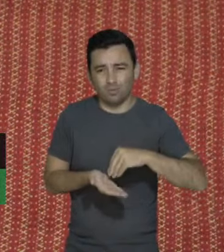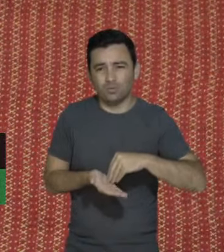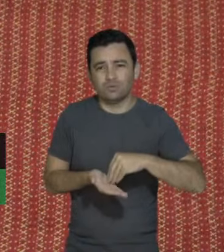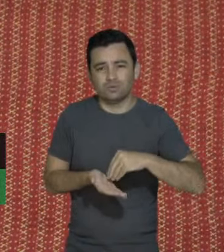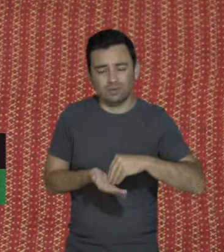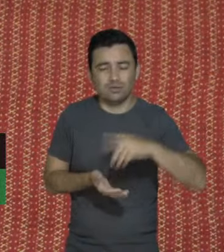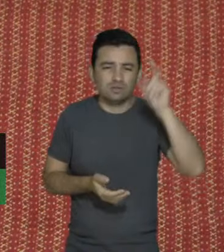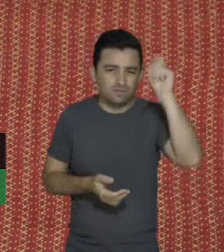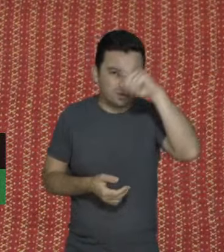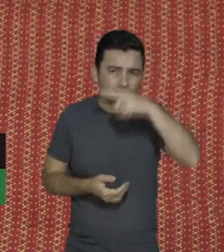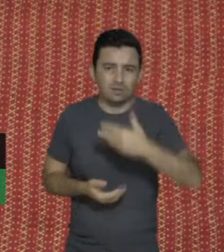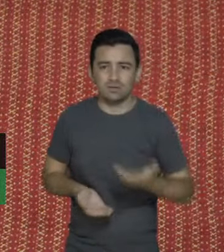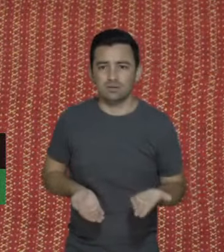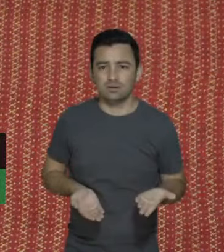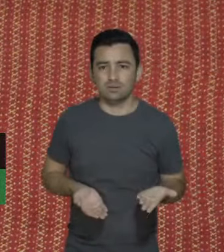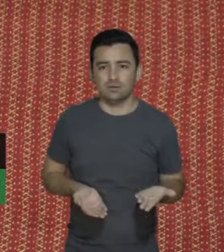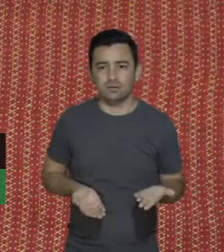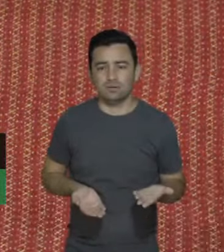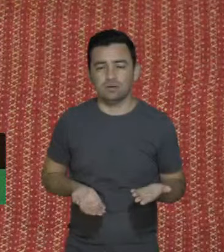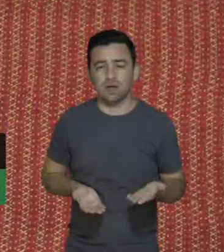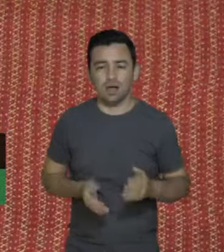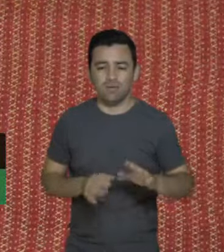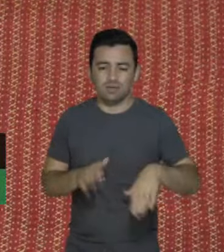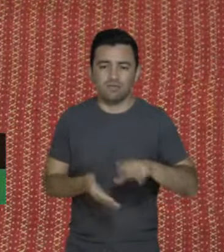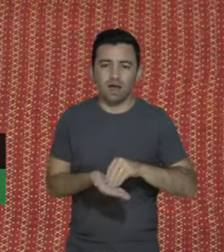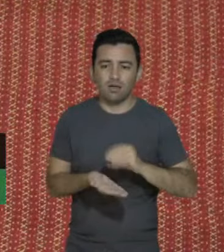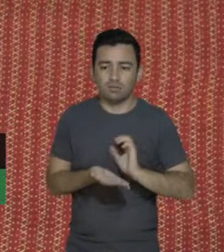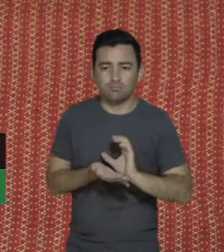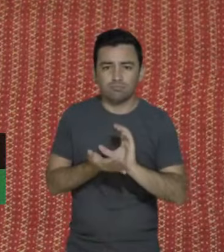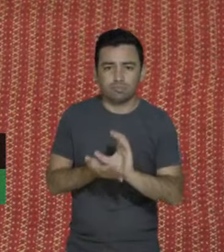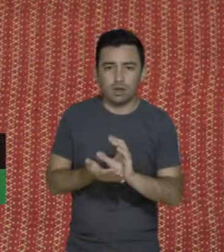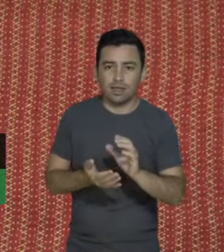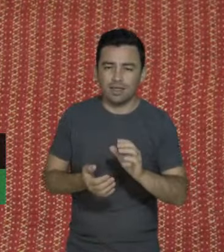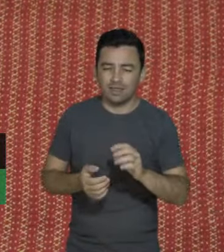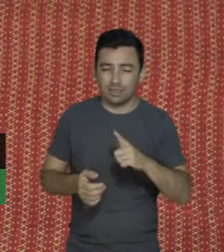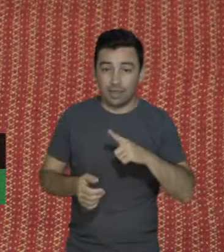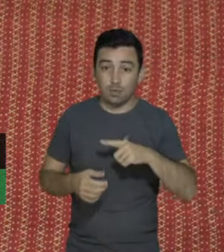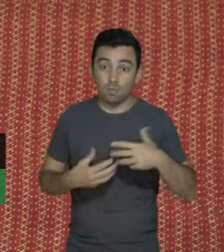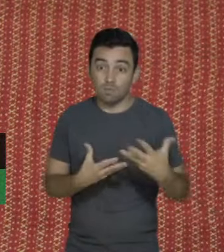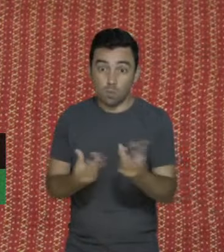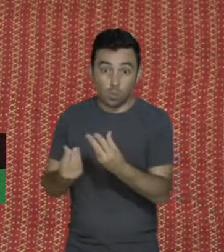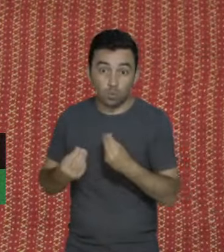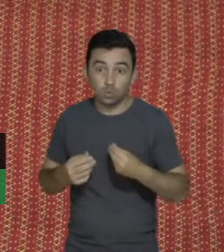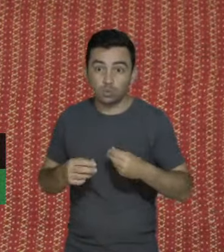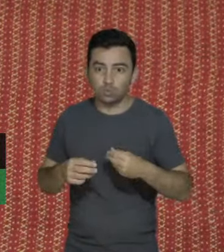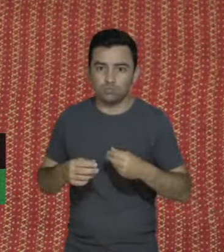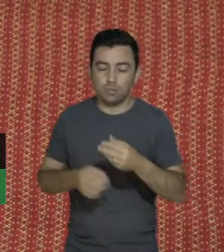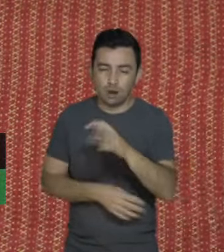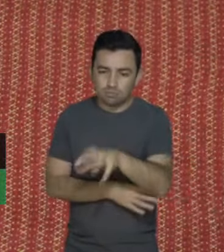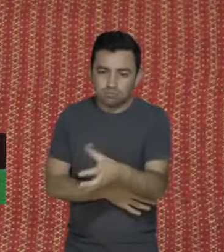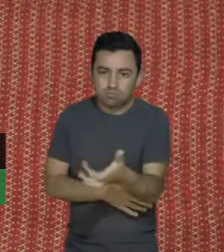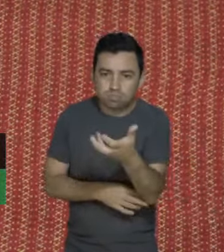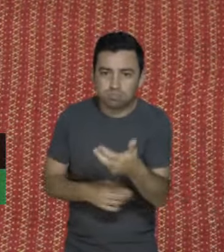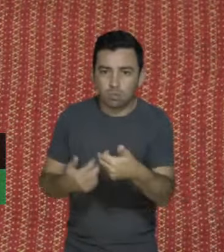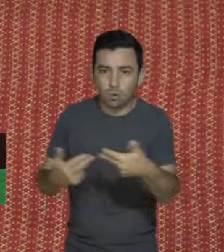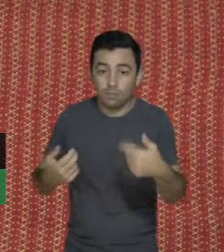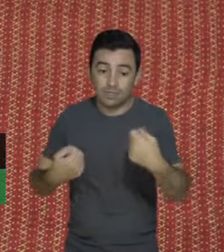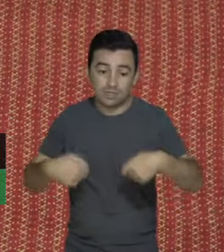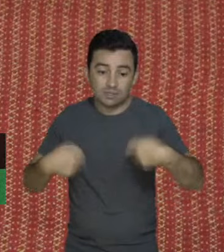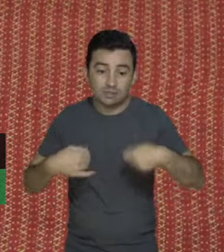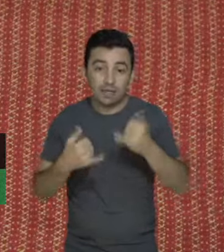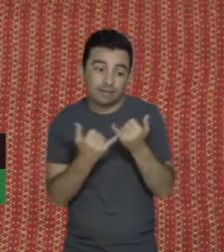né então ele deixam de investir que a maioria dos seus equipamentos que são estáticos dentro da propriedade são movidos energia elétrica